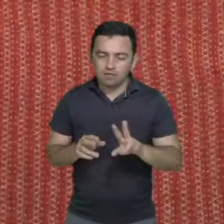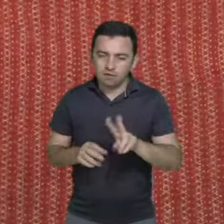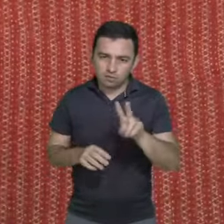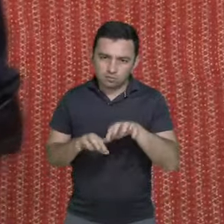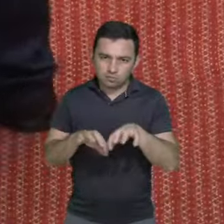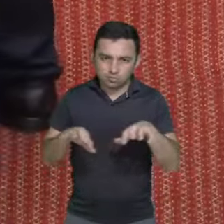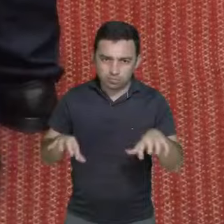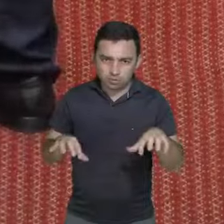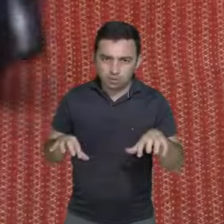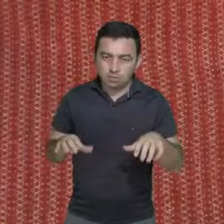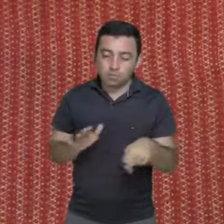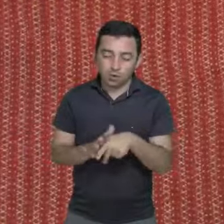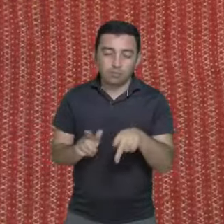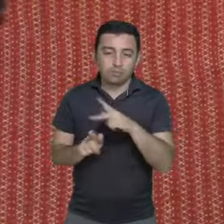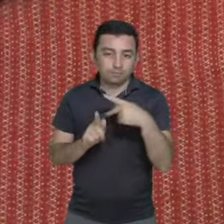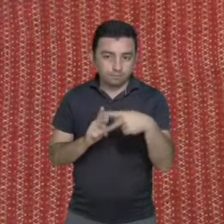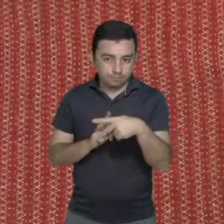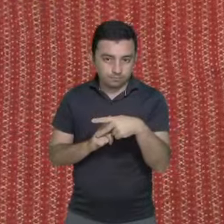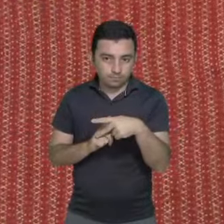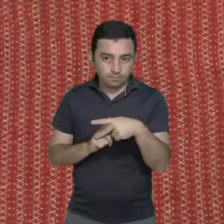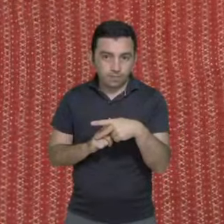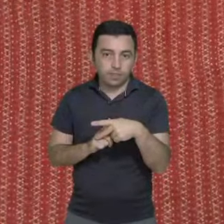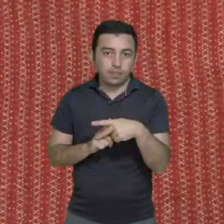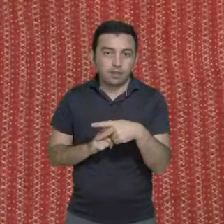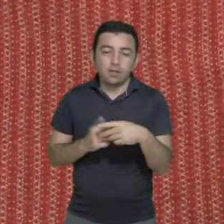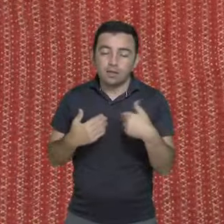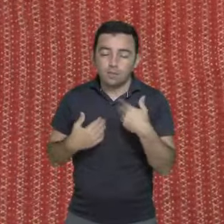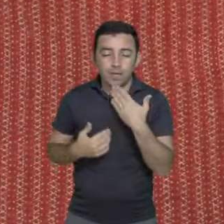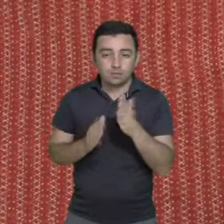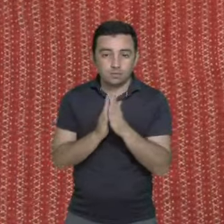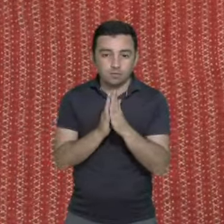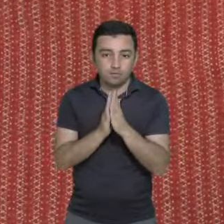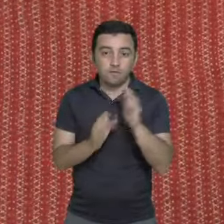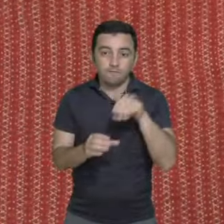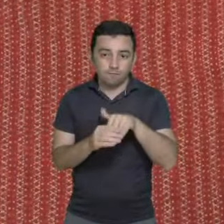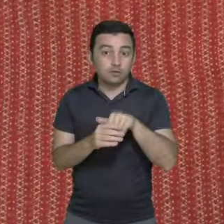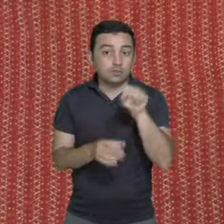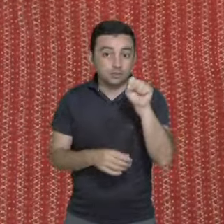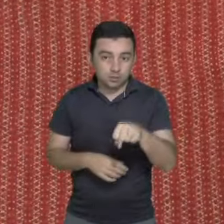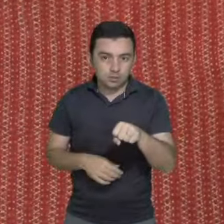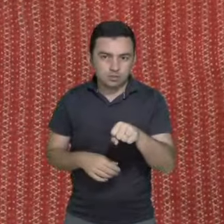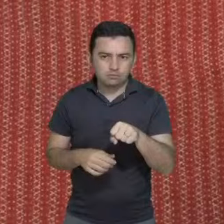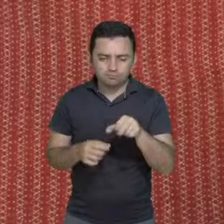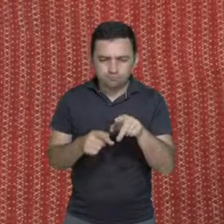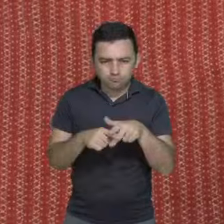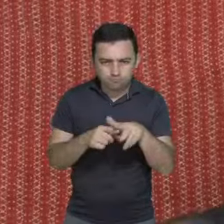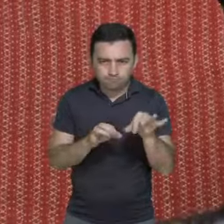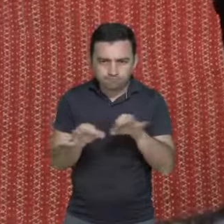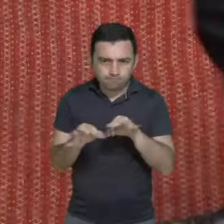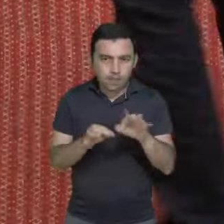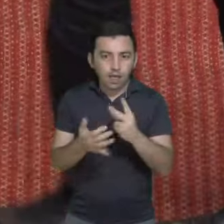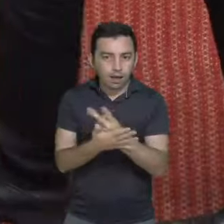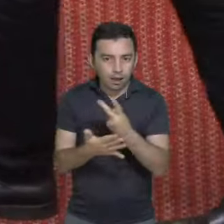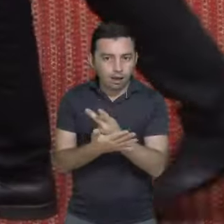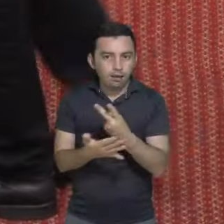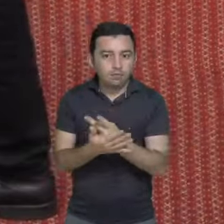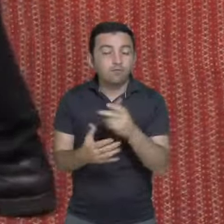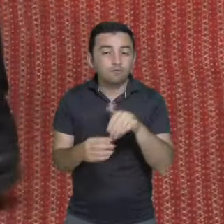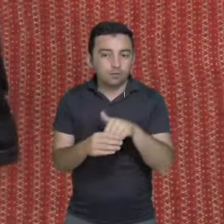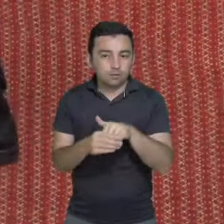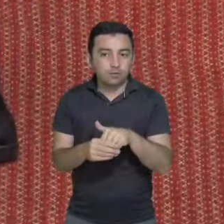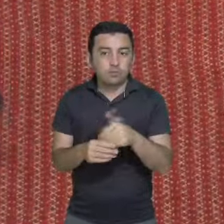fundo previdenciário. Então, eu peço o voto sim para que a gente consiga corrigir o erro na votação do